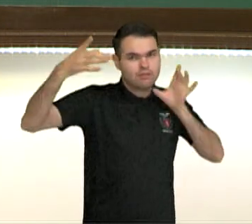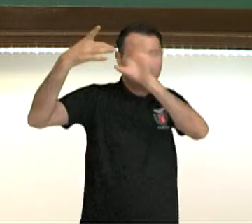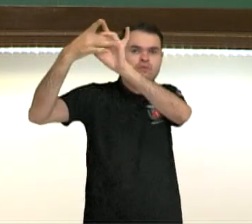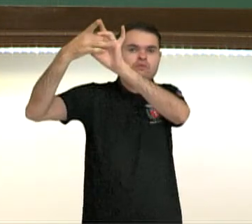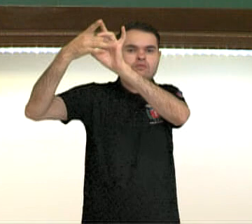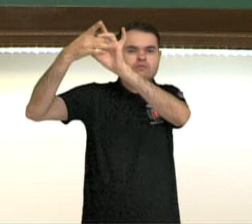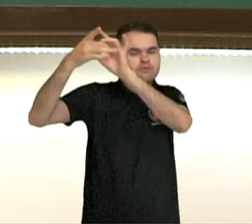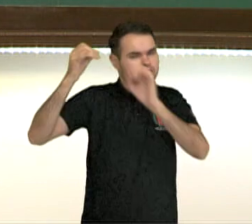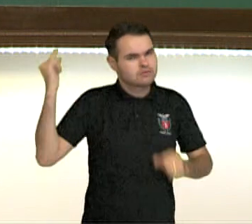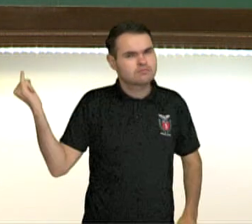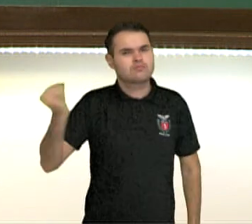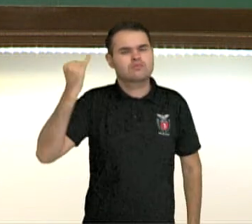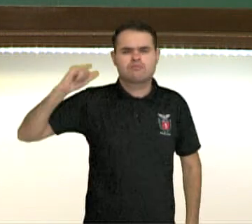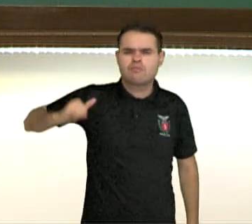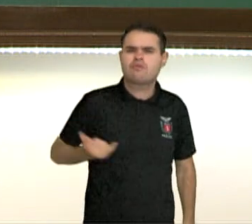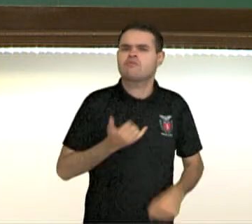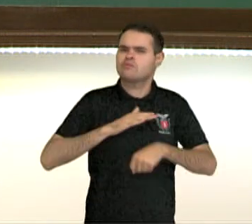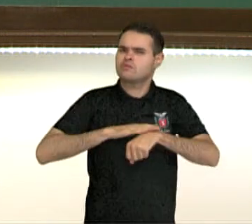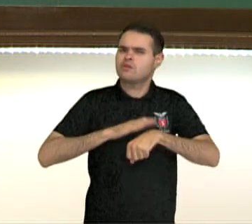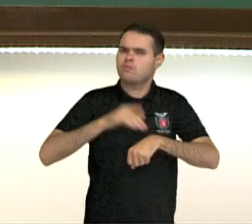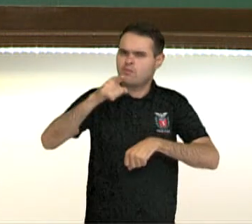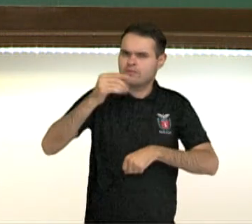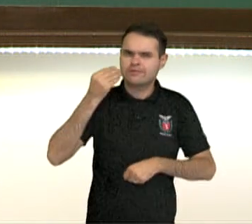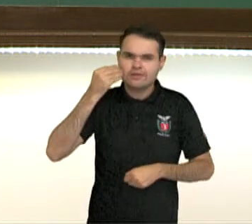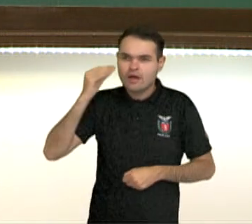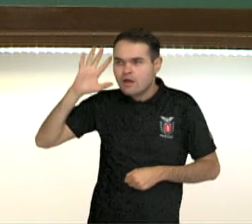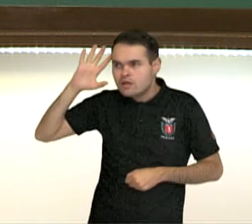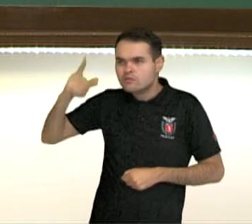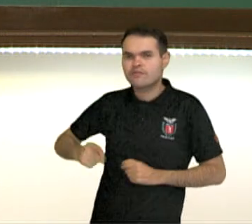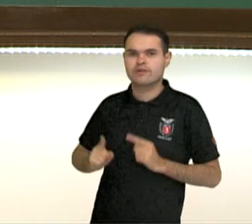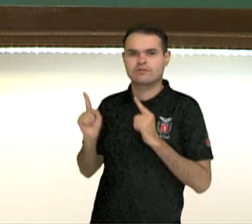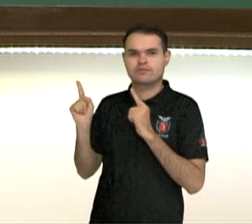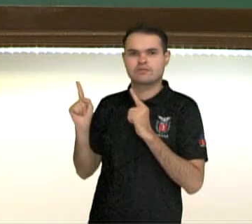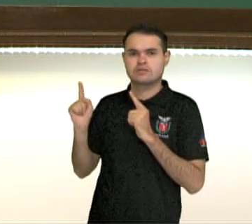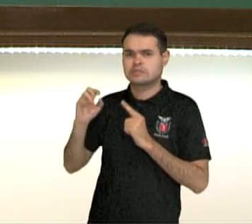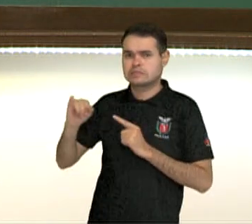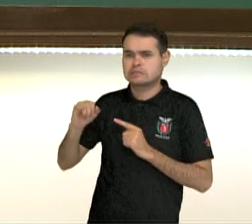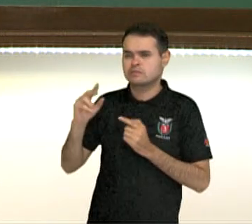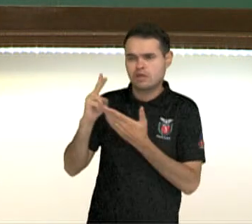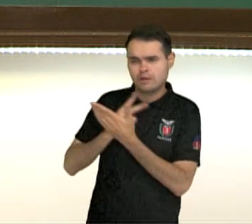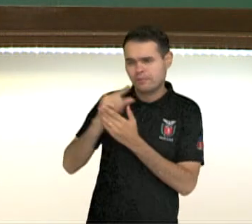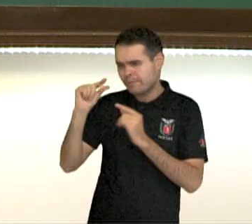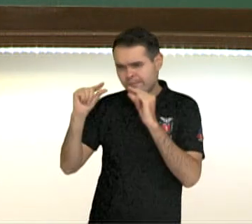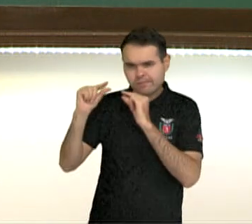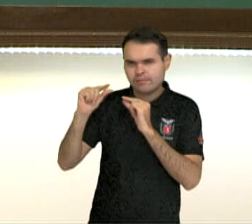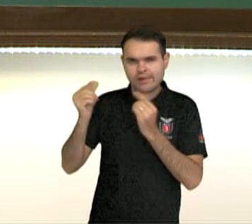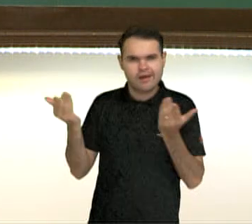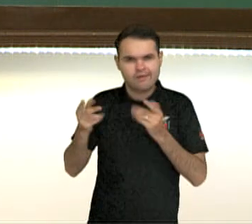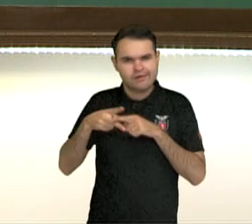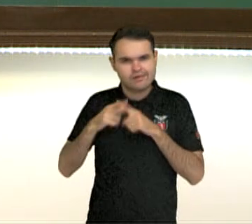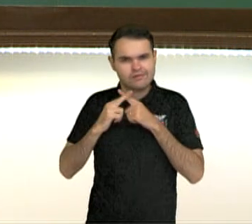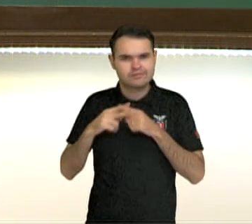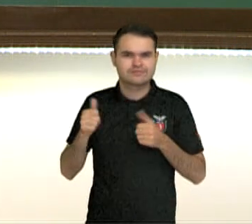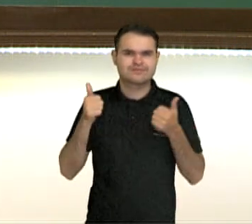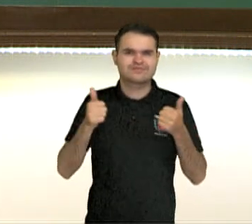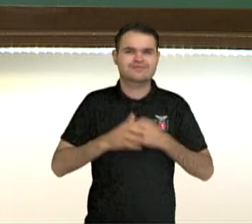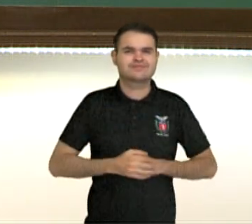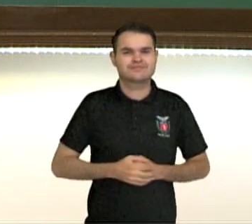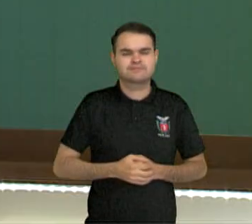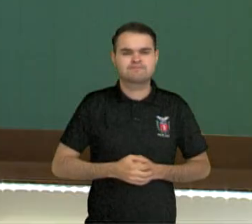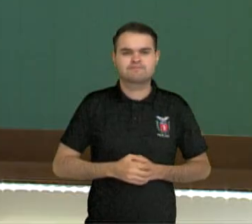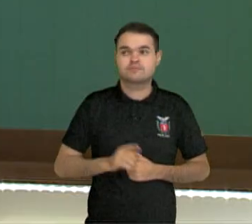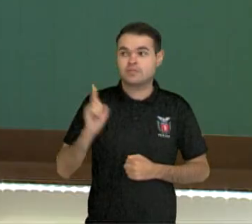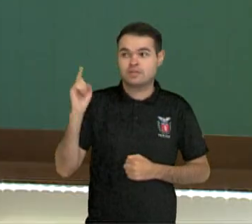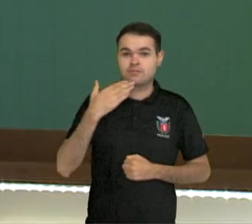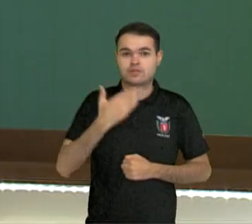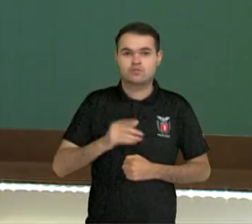importante. Use esse tempo para tentar resolver o exercício, tá bom? Se tiver algum errinho, a gente corrige agora. Então, vamos lá. O que ele